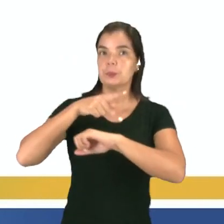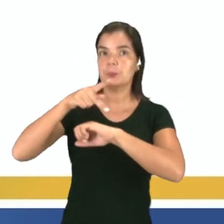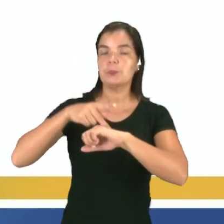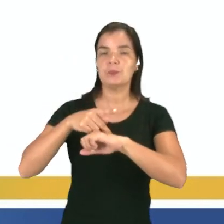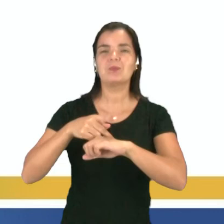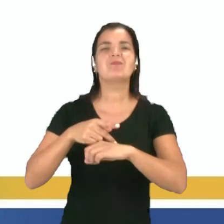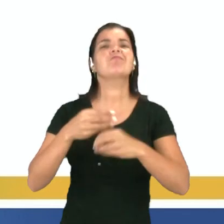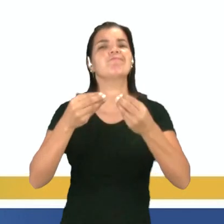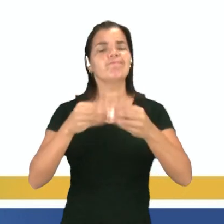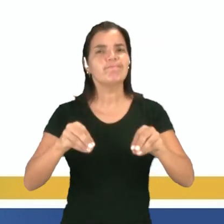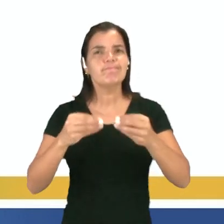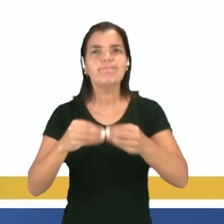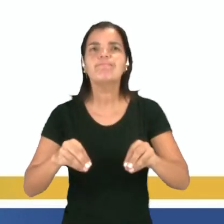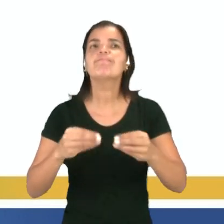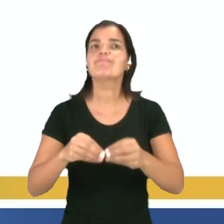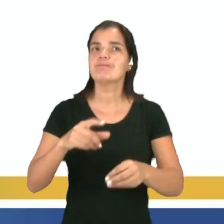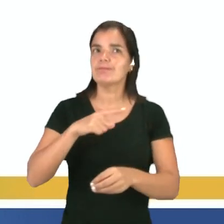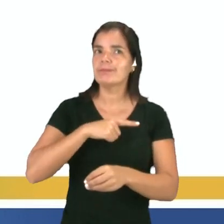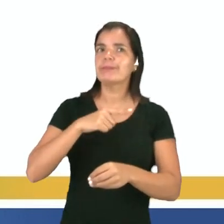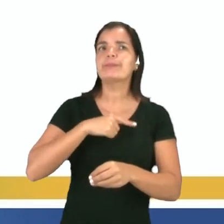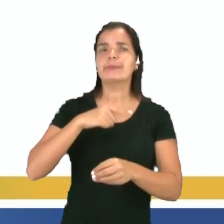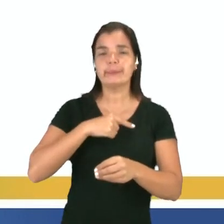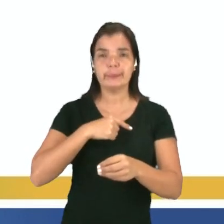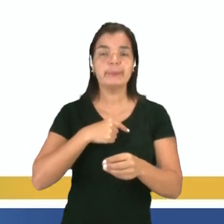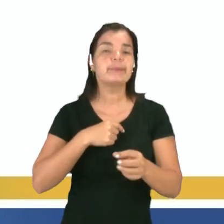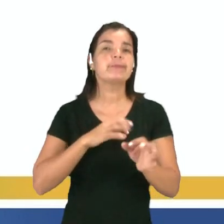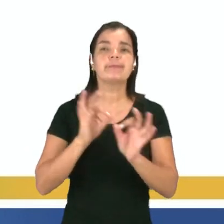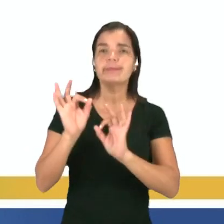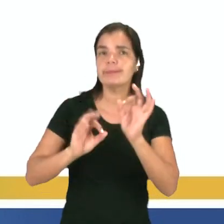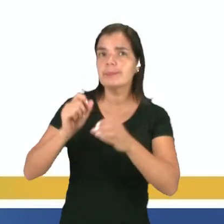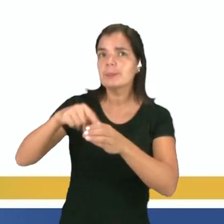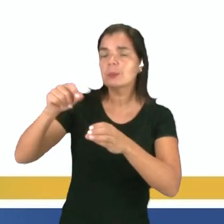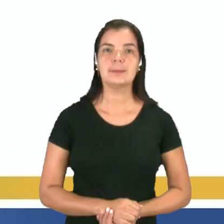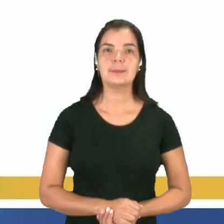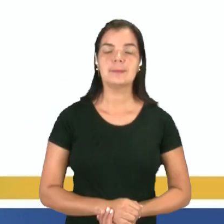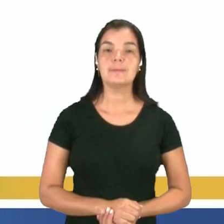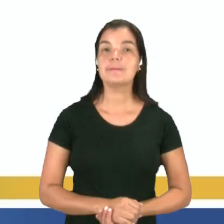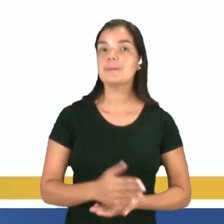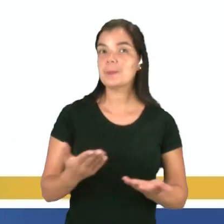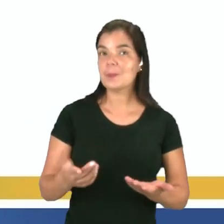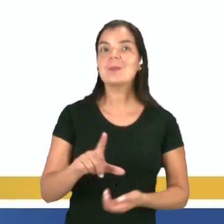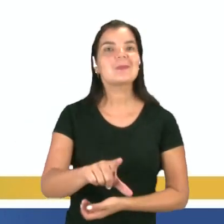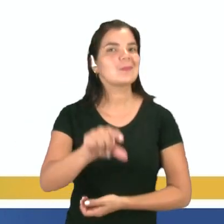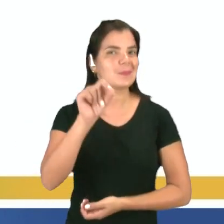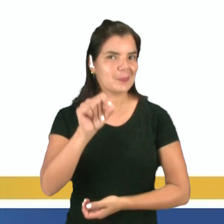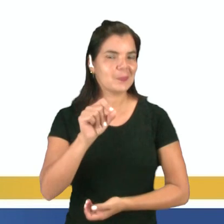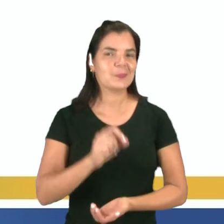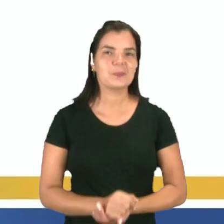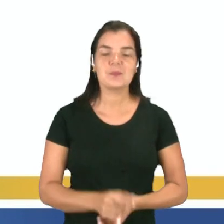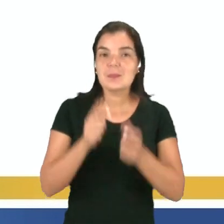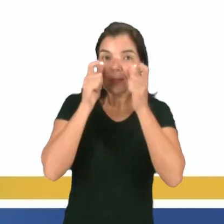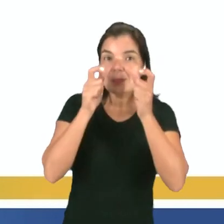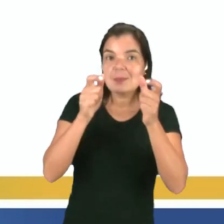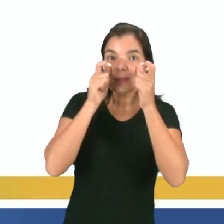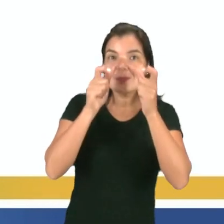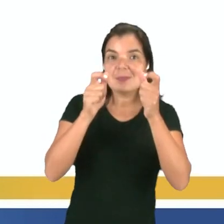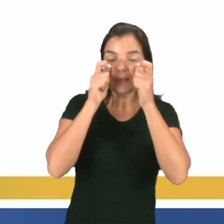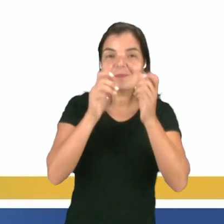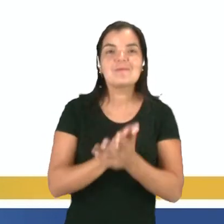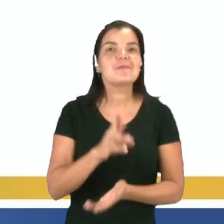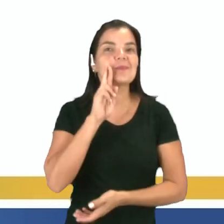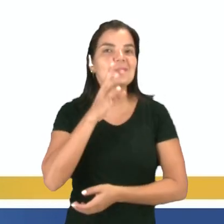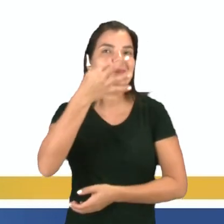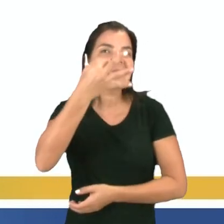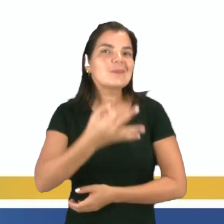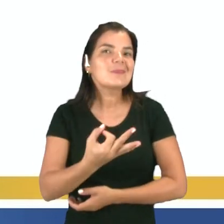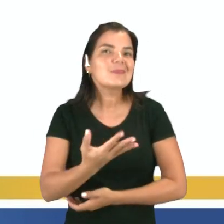por grande crise, possui grande produção e exportação de petróleo. Fez a sua escolha? Prestou bem atenção então? A